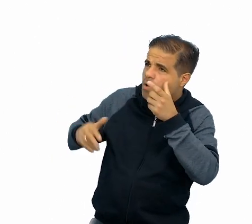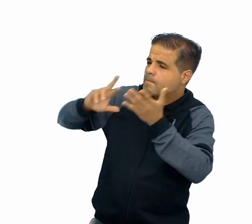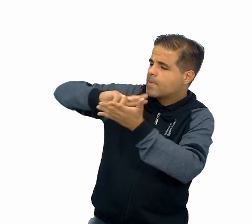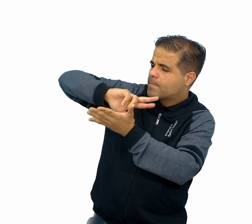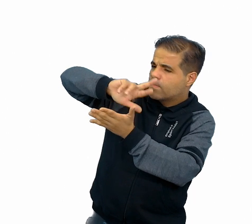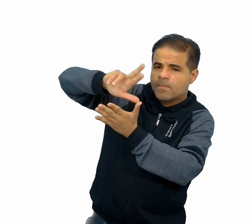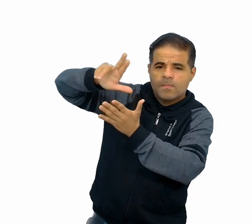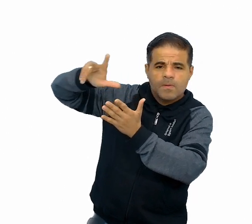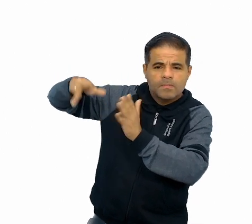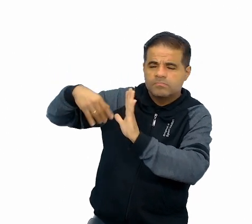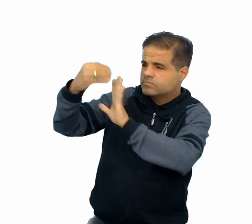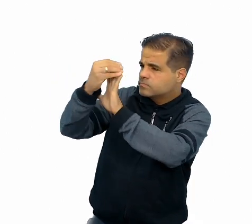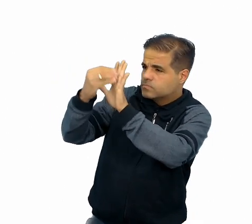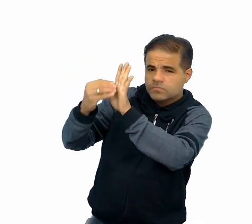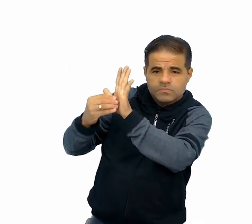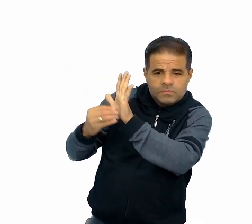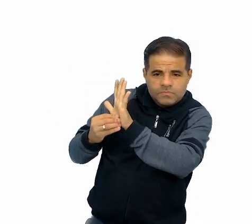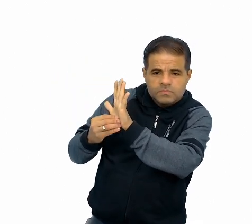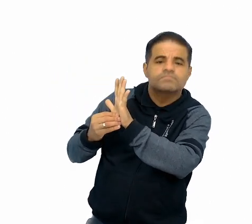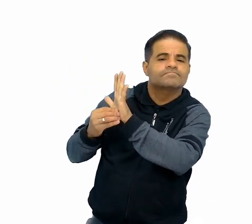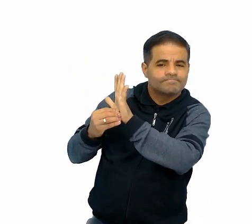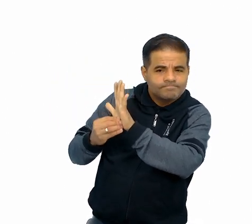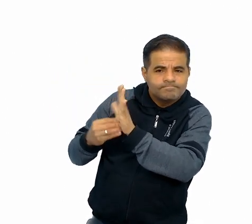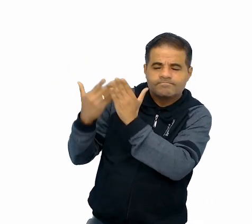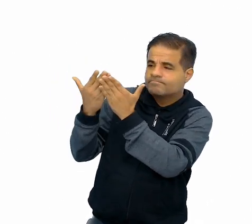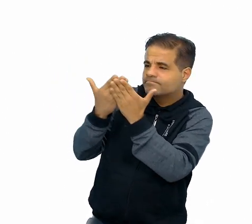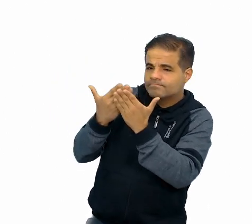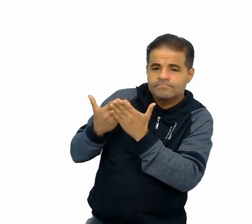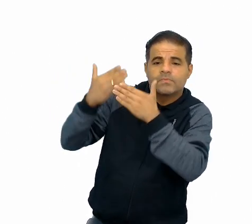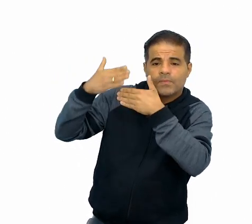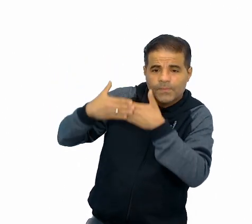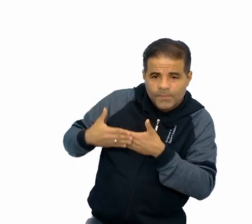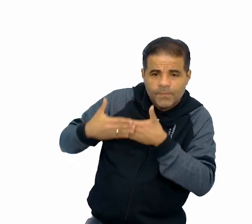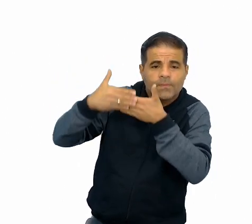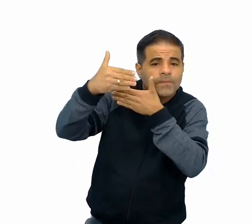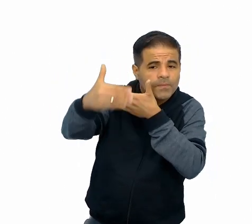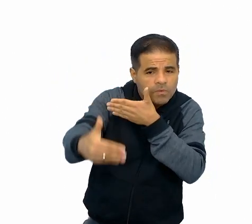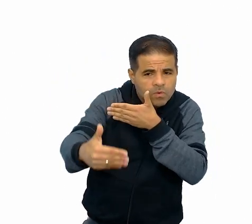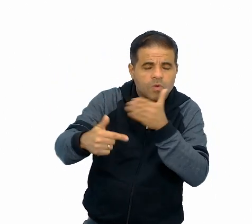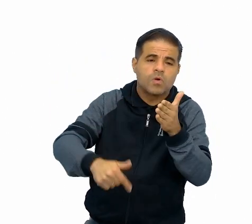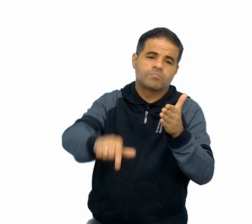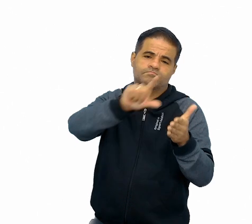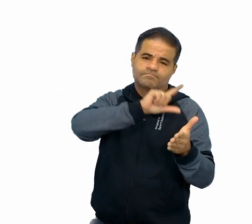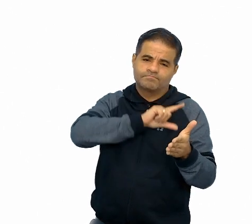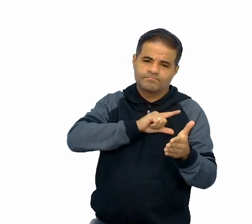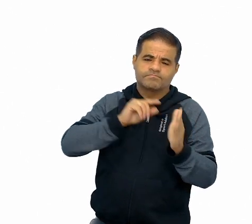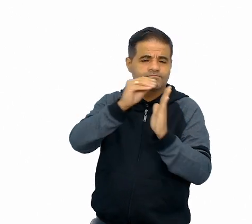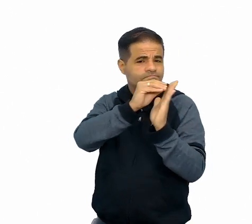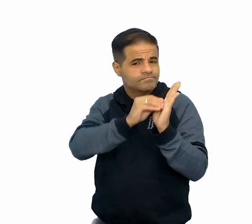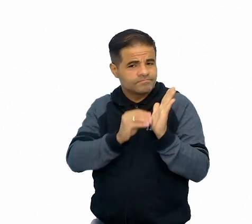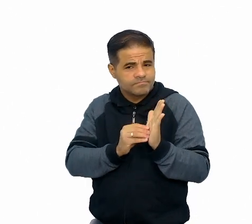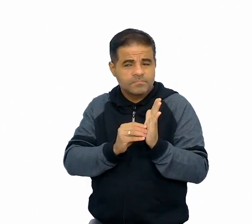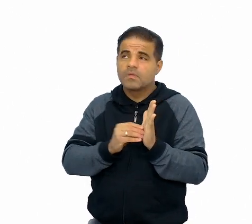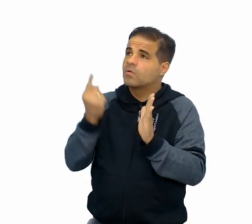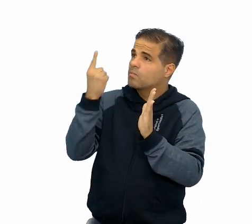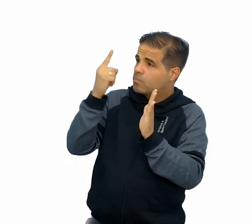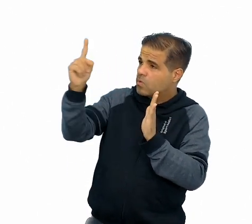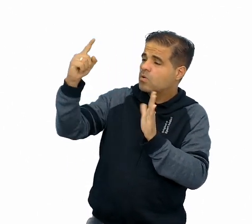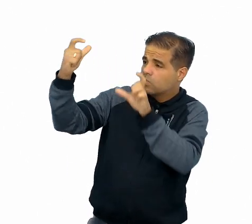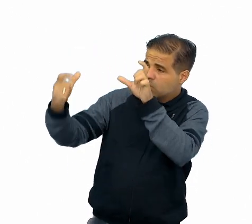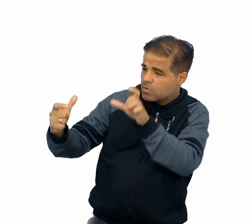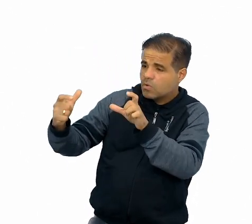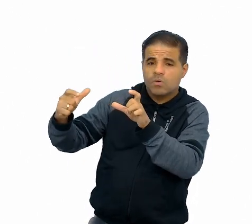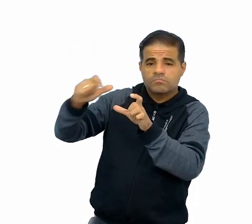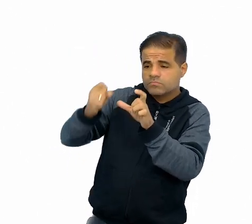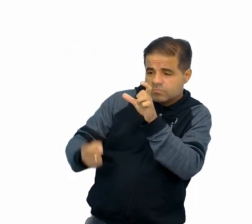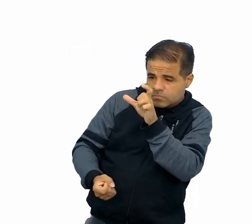aspectos tematizados foram apropriados pelos estudantes a partir do momento anterior, coletivo, né? E por outro, criar